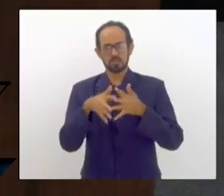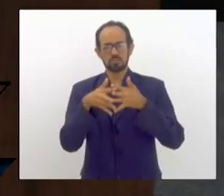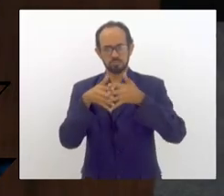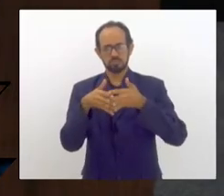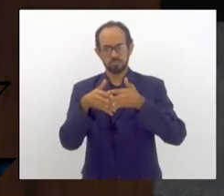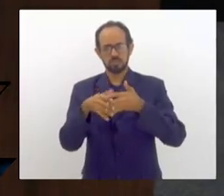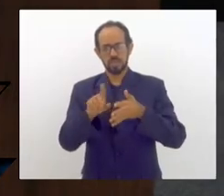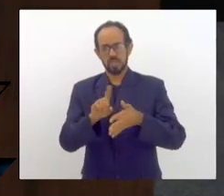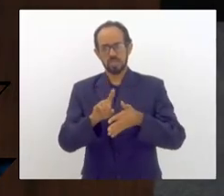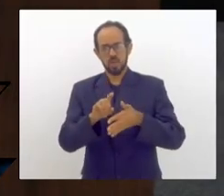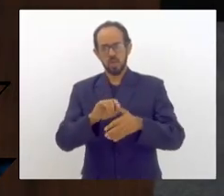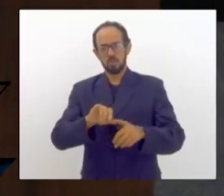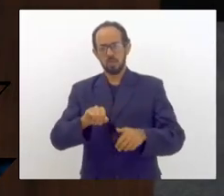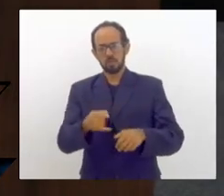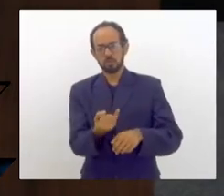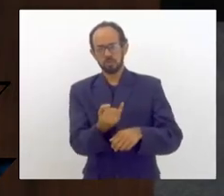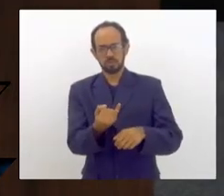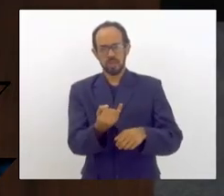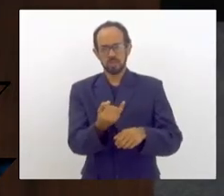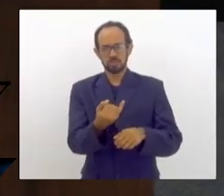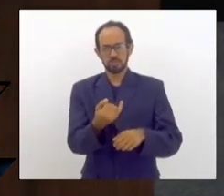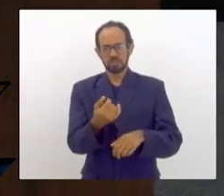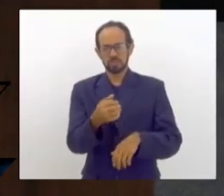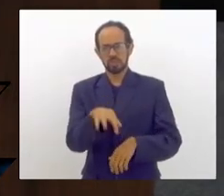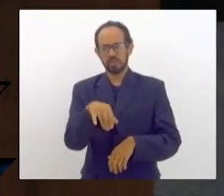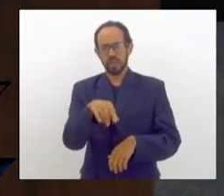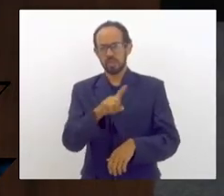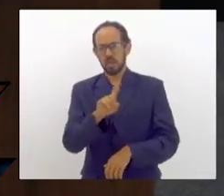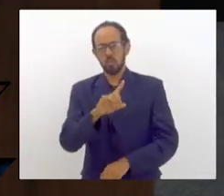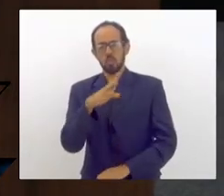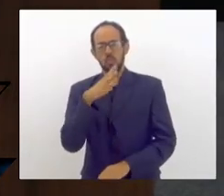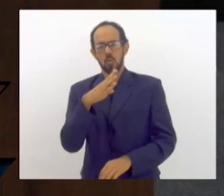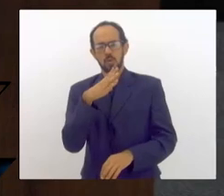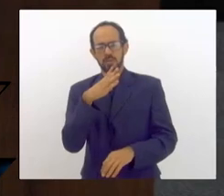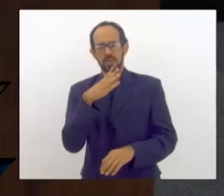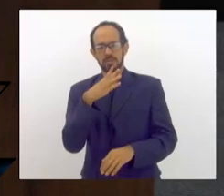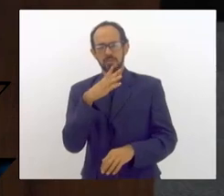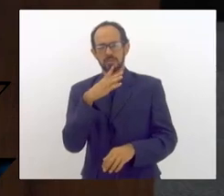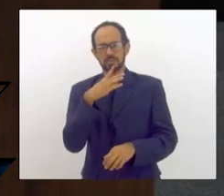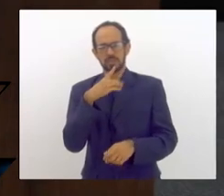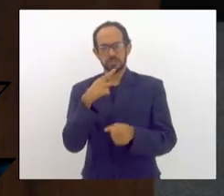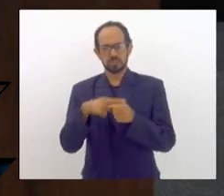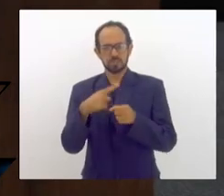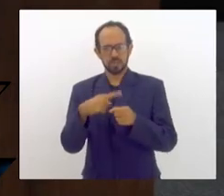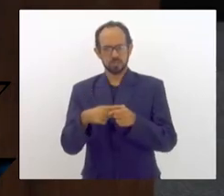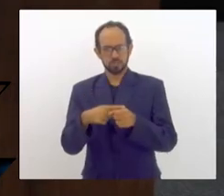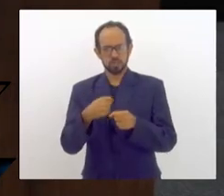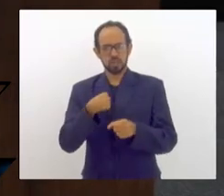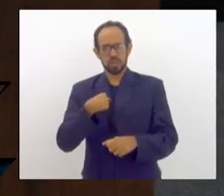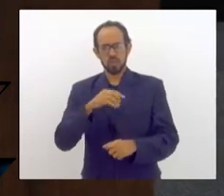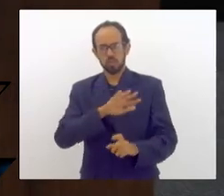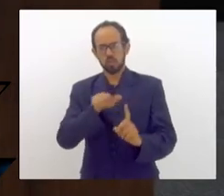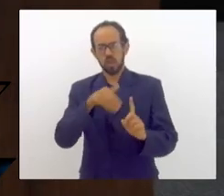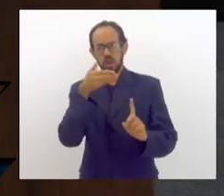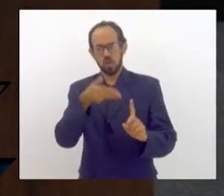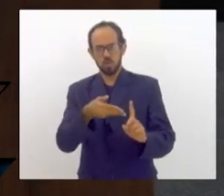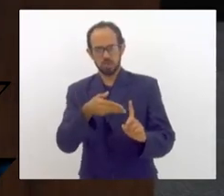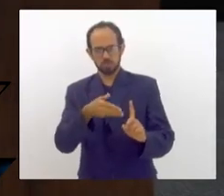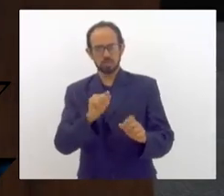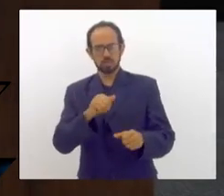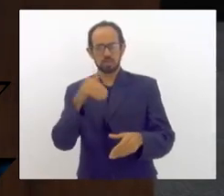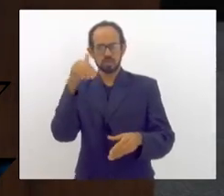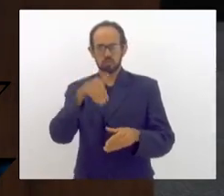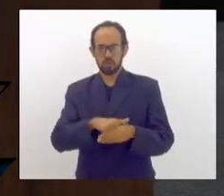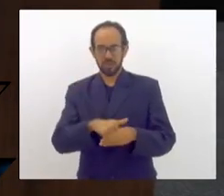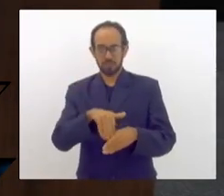oportunista, a partir da ótica de quem não conhece a realidade da cidade. Até porque tenho a honra de, por duas vezes, ter sido mais votado em Petrópolis.